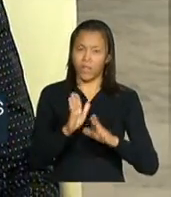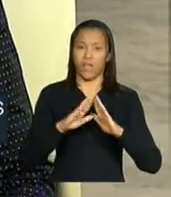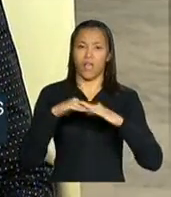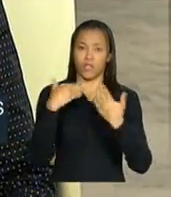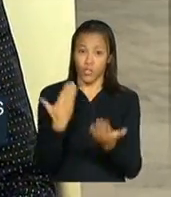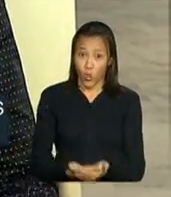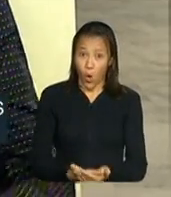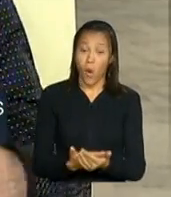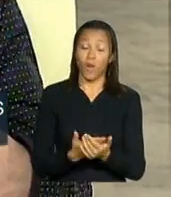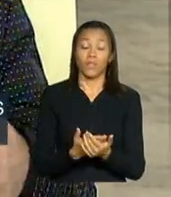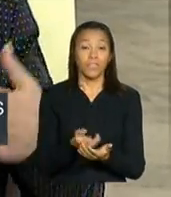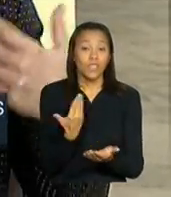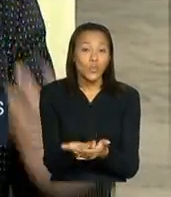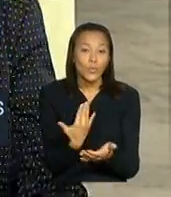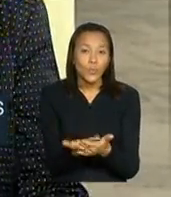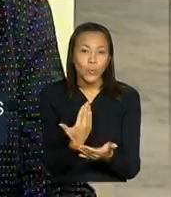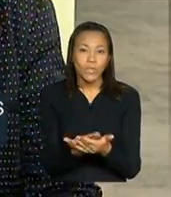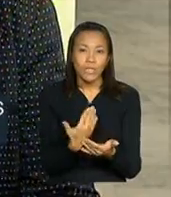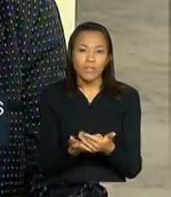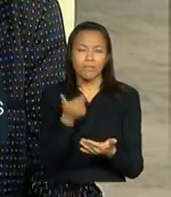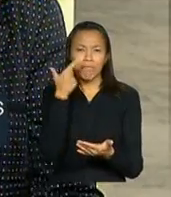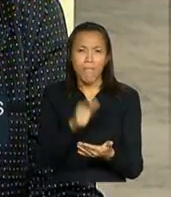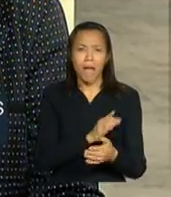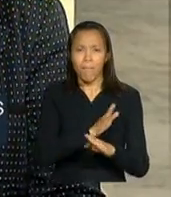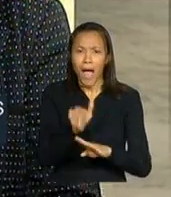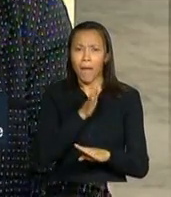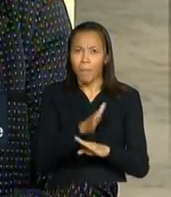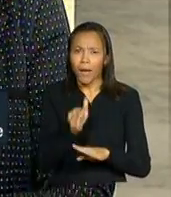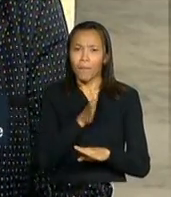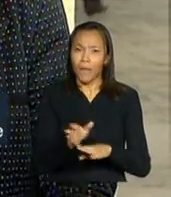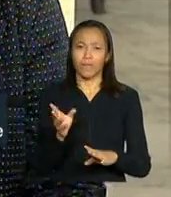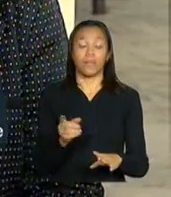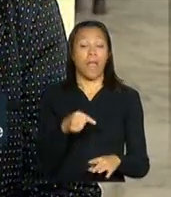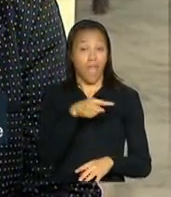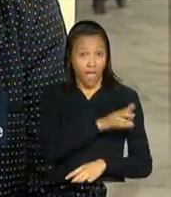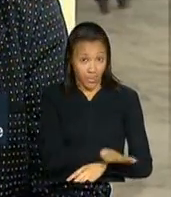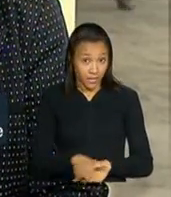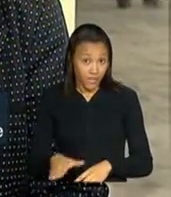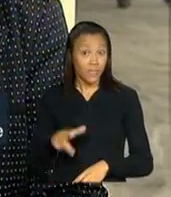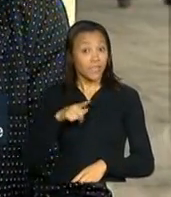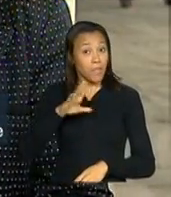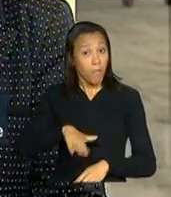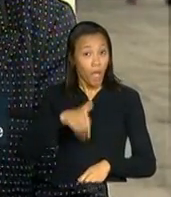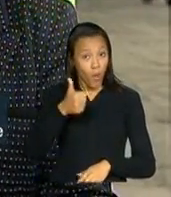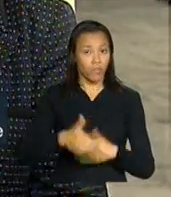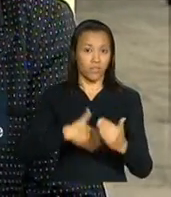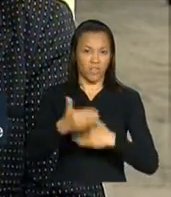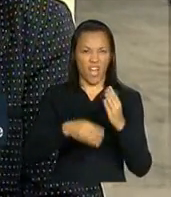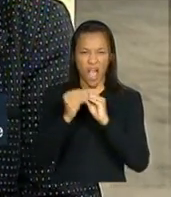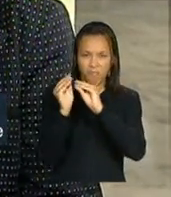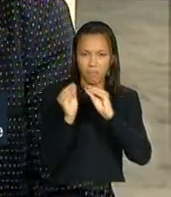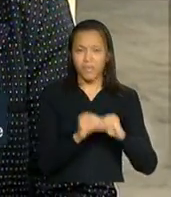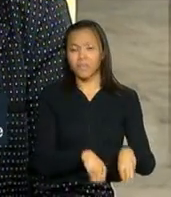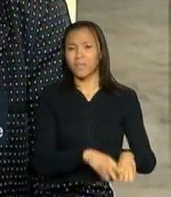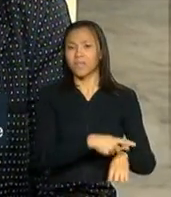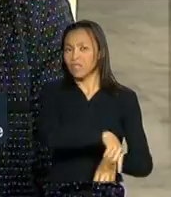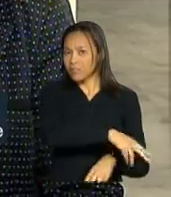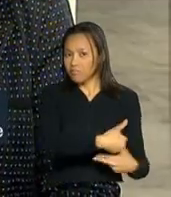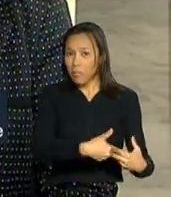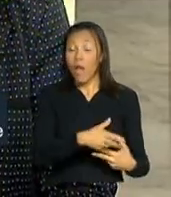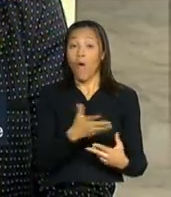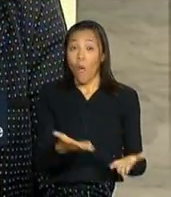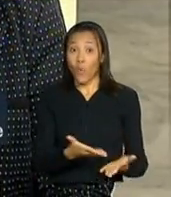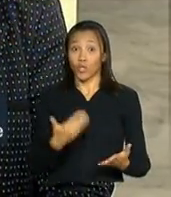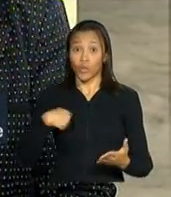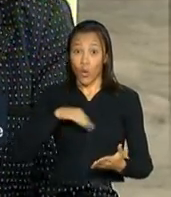estão mais em sala de aula como tem mais assiduidade regularidade Elas têm melhor desempenho escolar abandonam mesos a escola então a gente